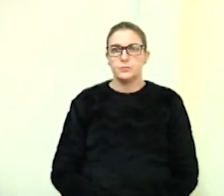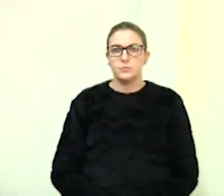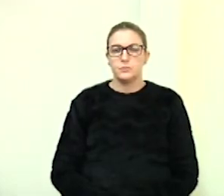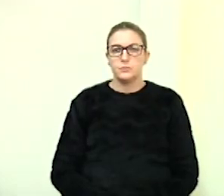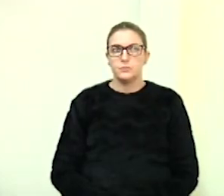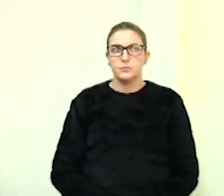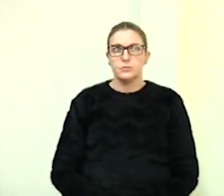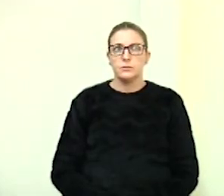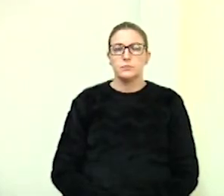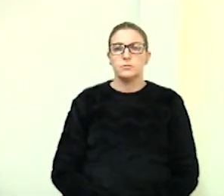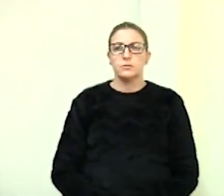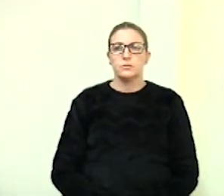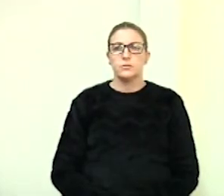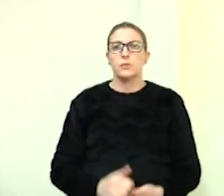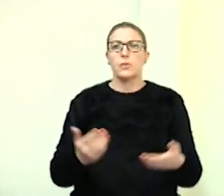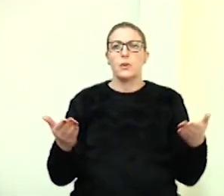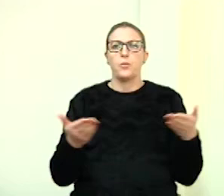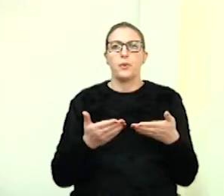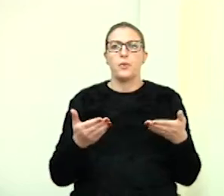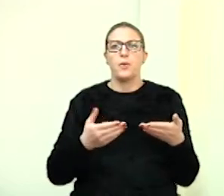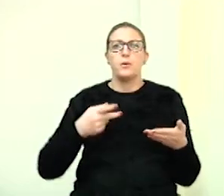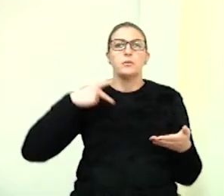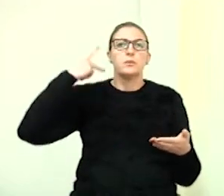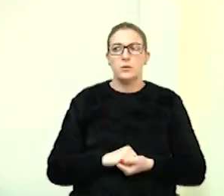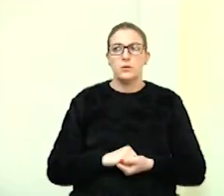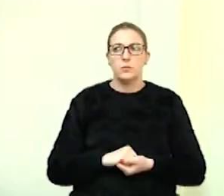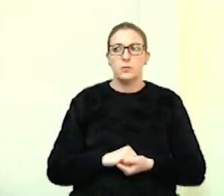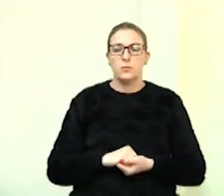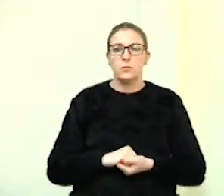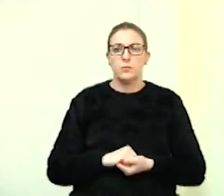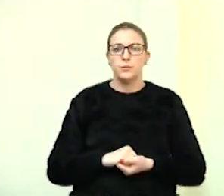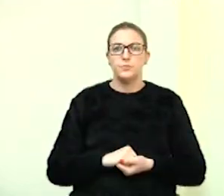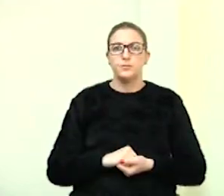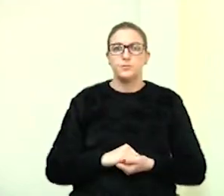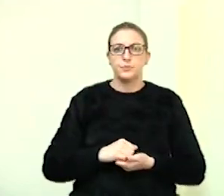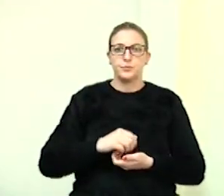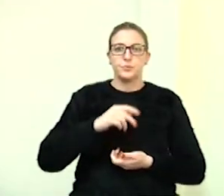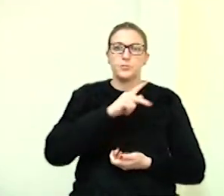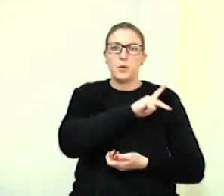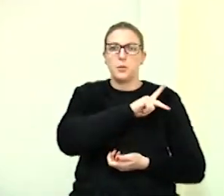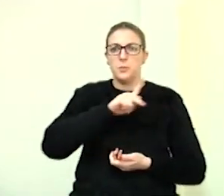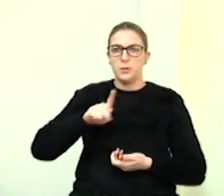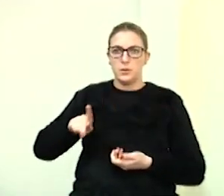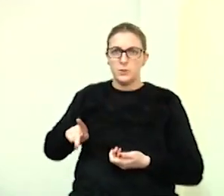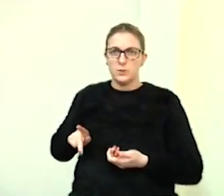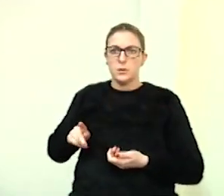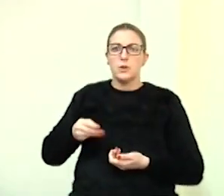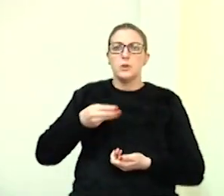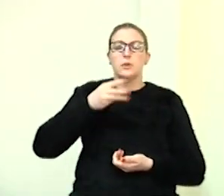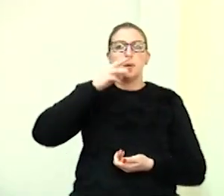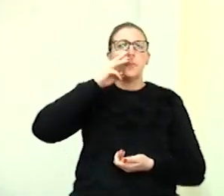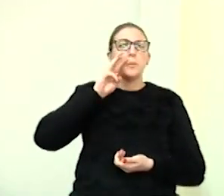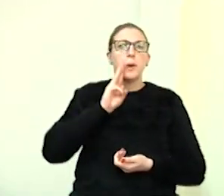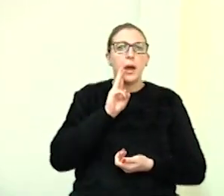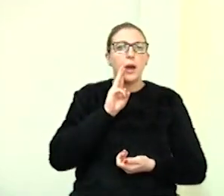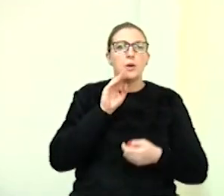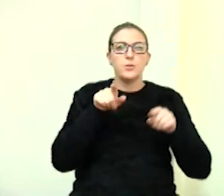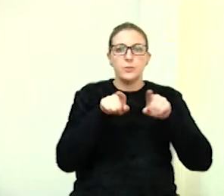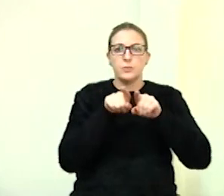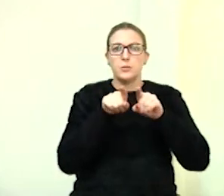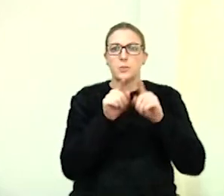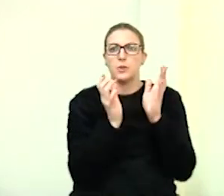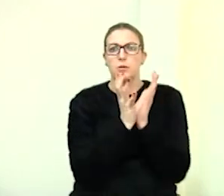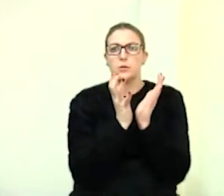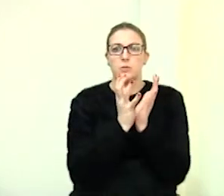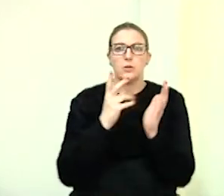Então, com a palavra o vereador Lucas Roberto Farina. Excelentíssimo, senhor presidente, nobre vereador Mário Rossi, nobres colegas vereadores,